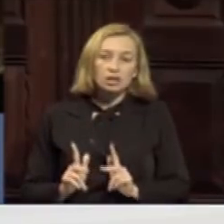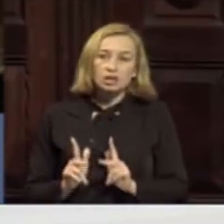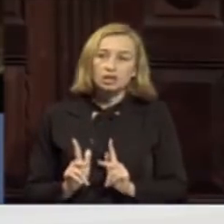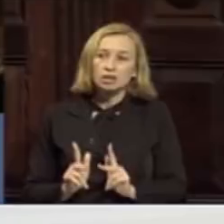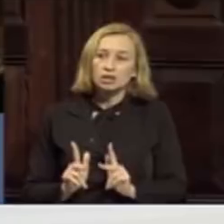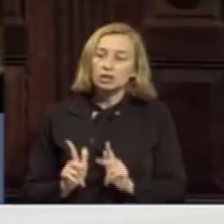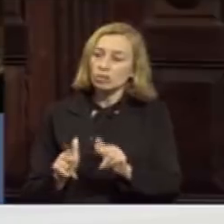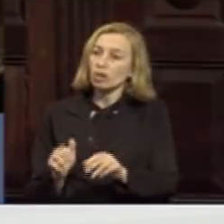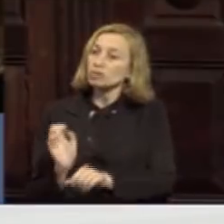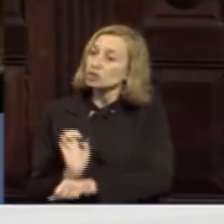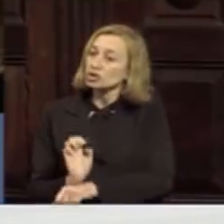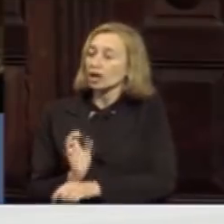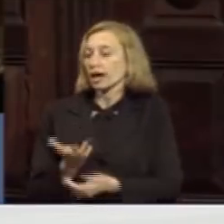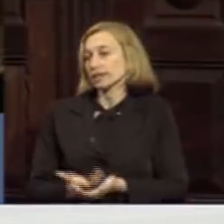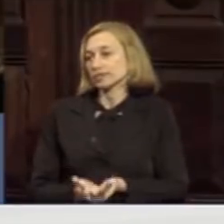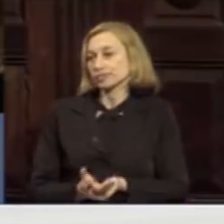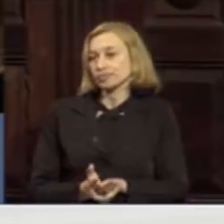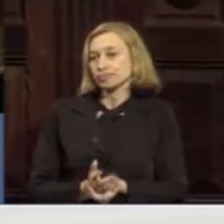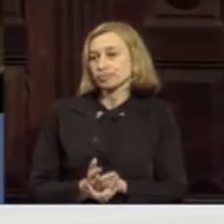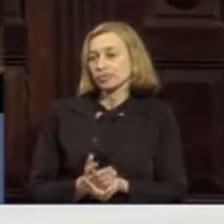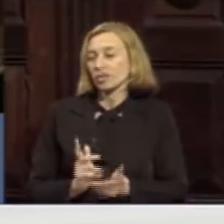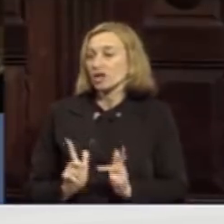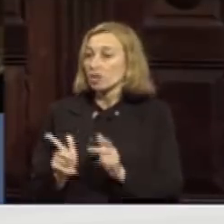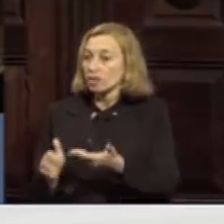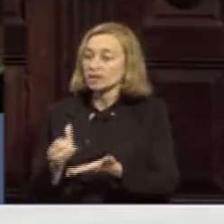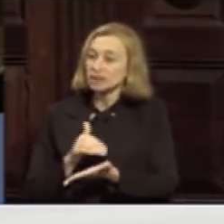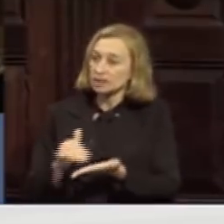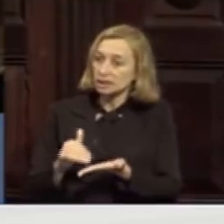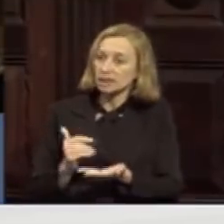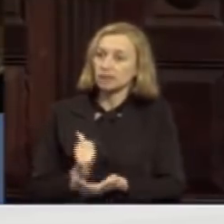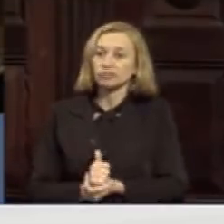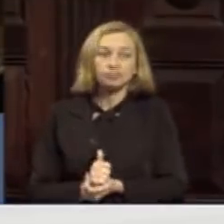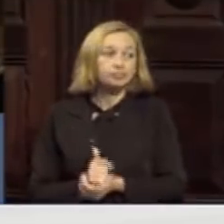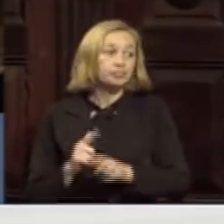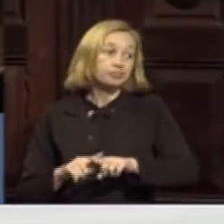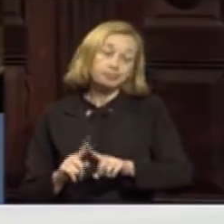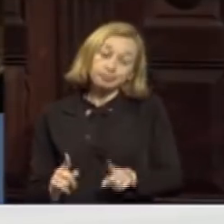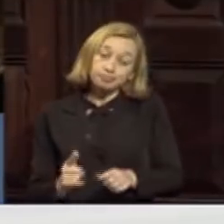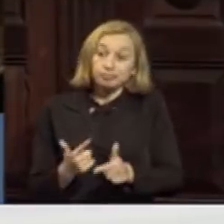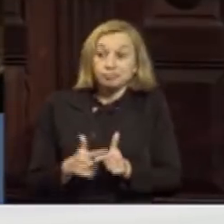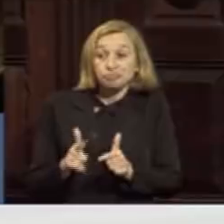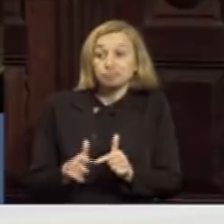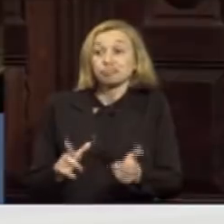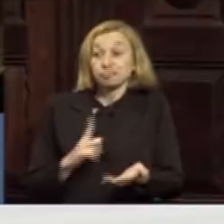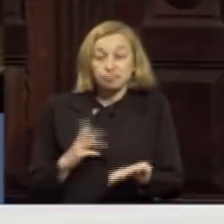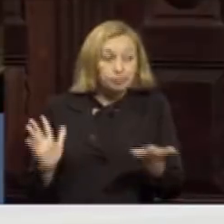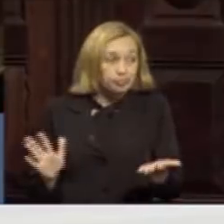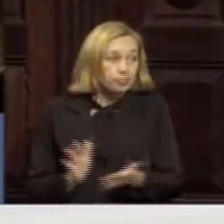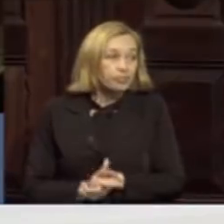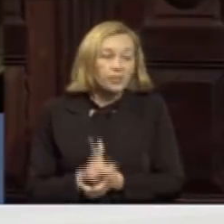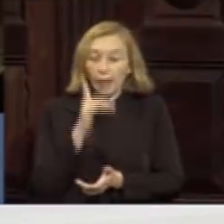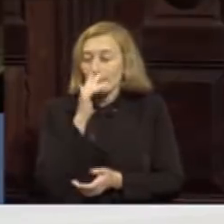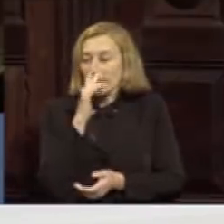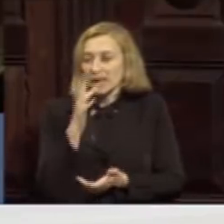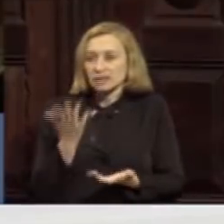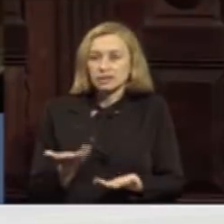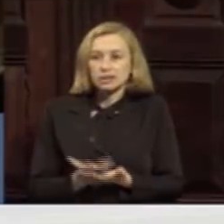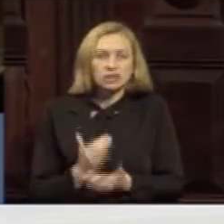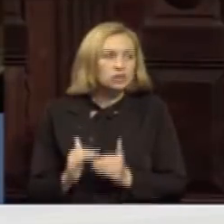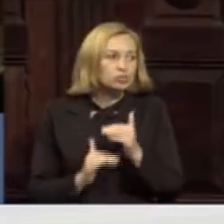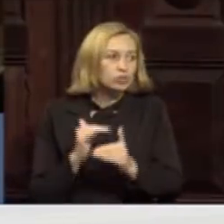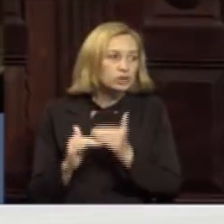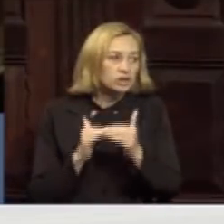atual conjuntura do Estado, tudo vira um grande problema, tudo é um grande nó, parece que o